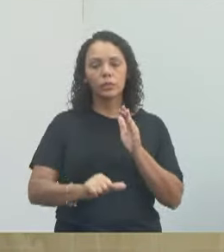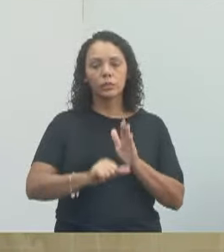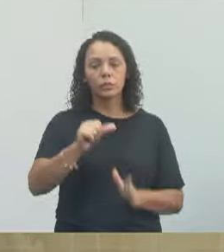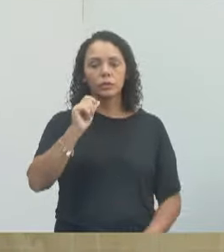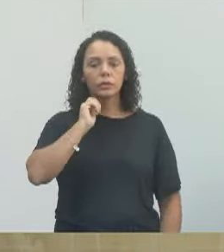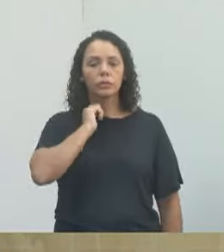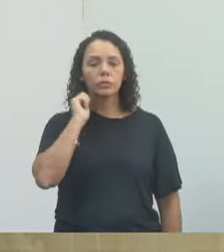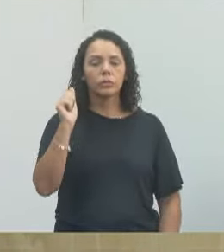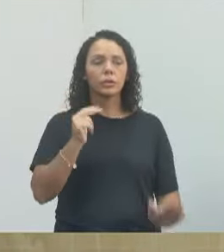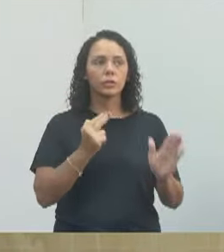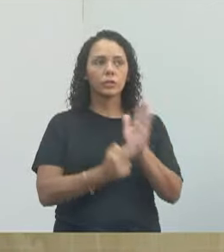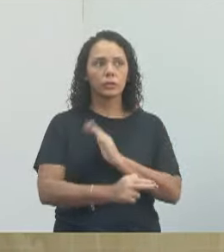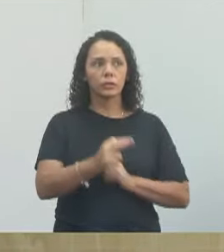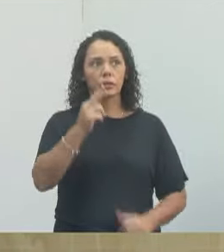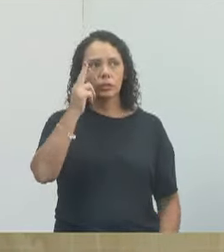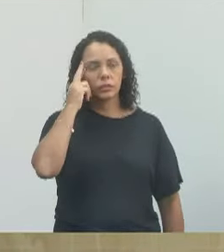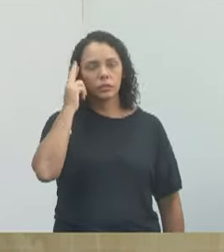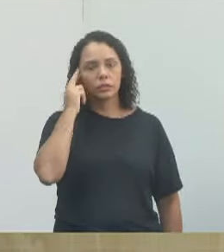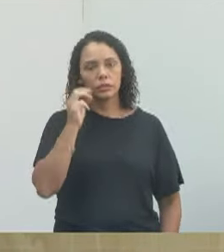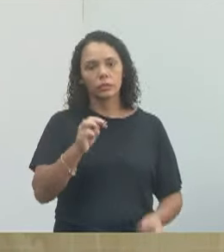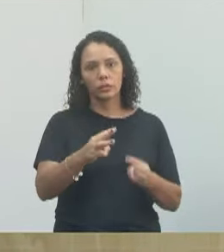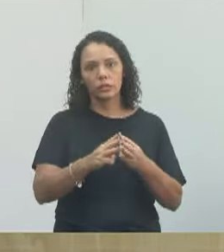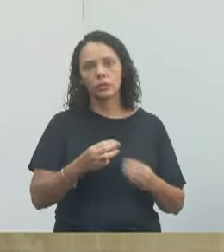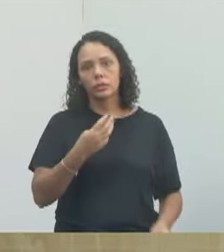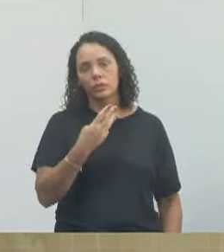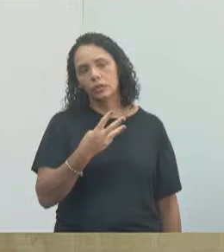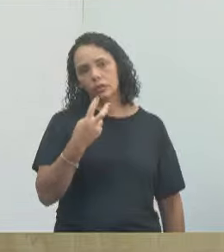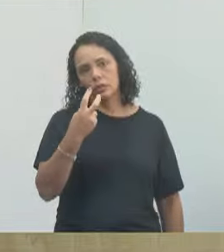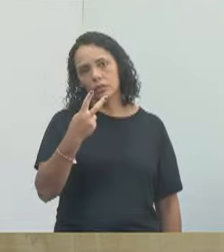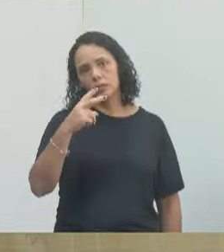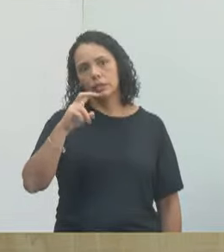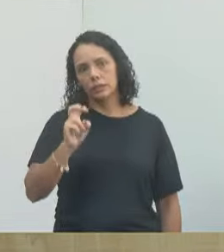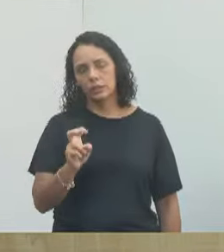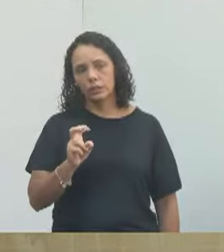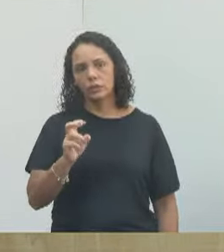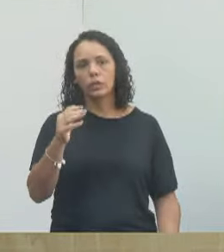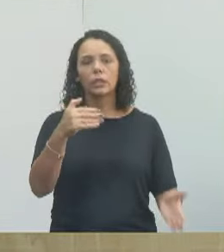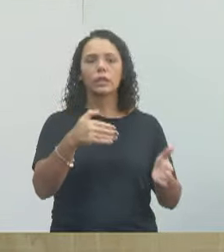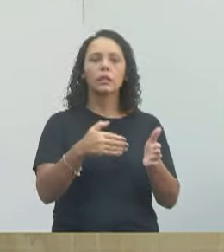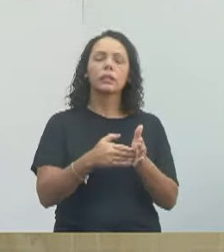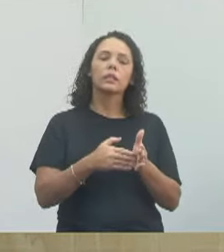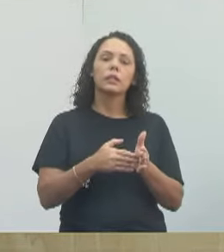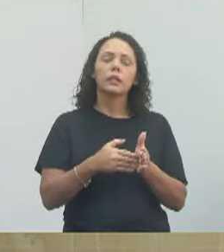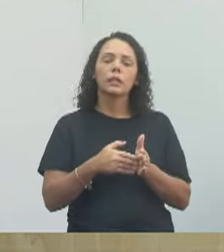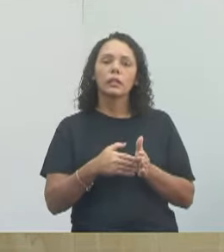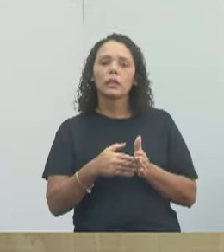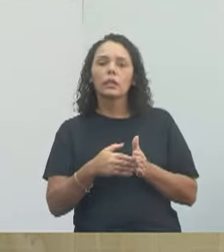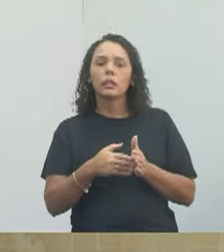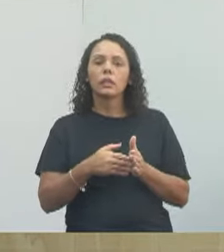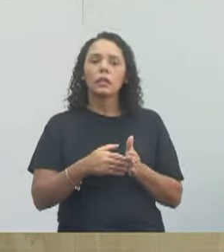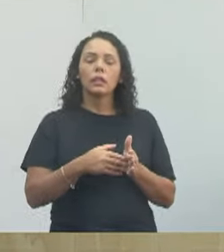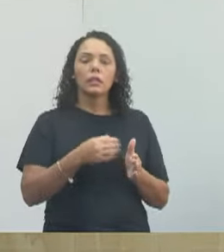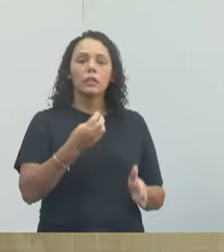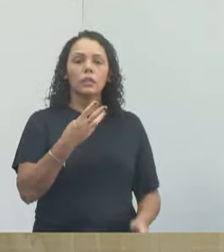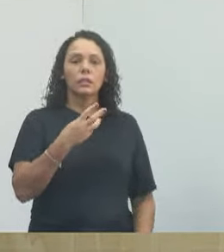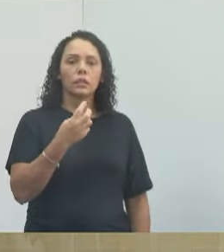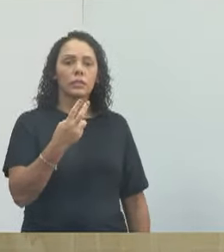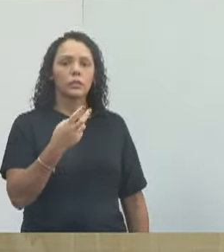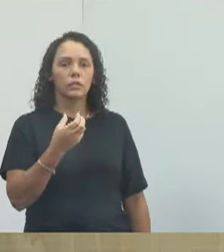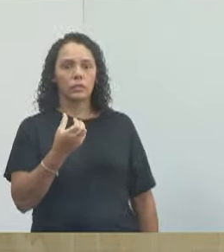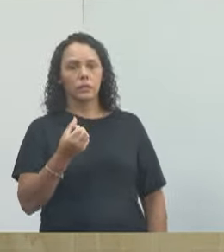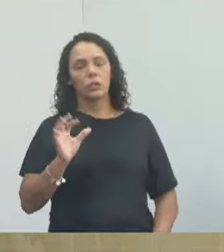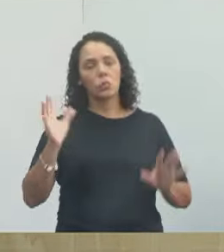Ronin Moção 325 moção moções número 325 e 326 moções catórios